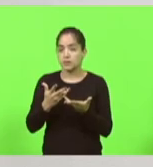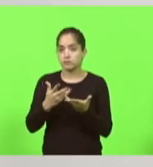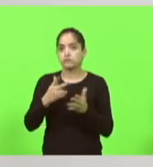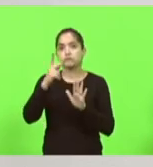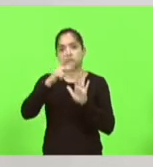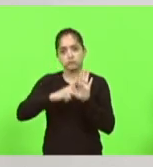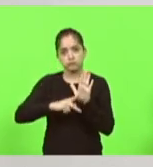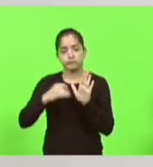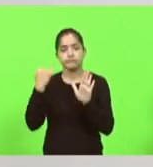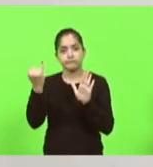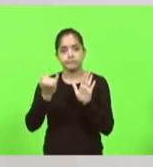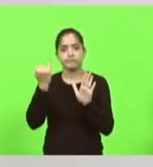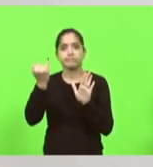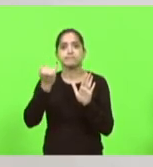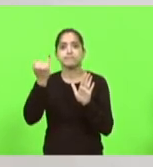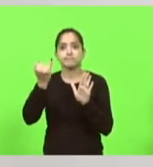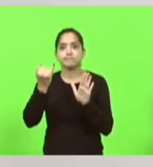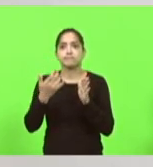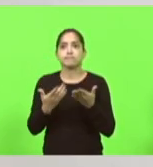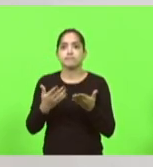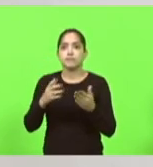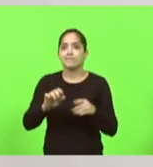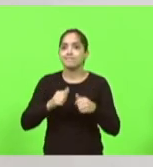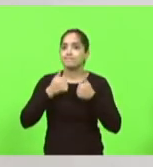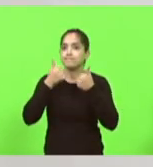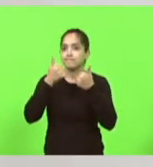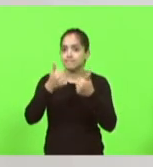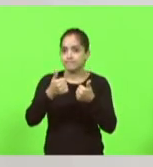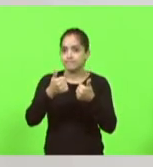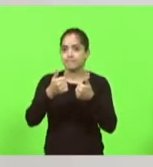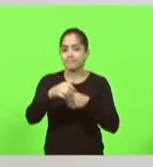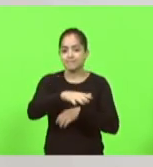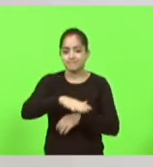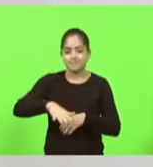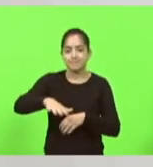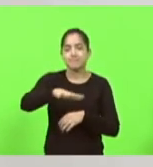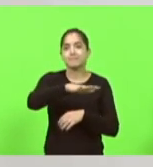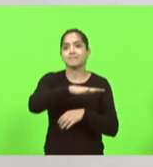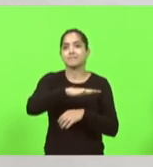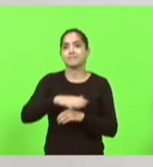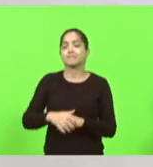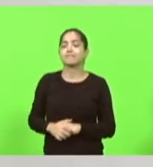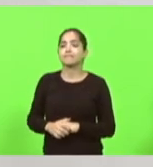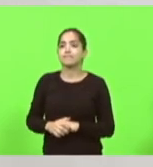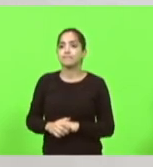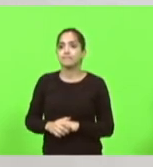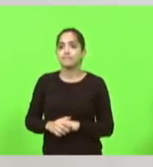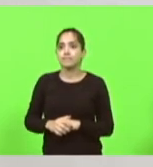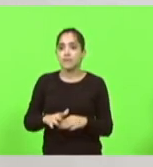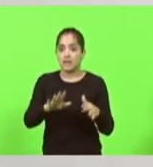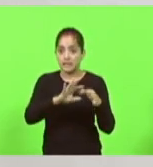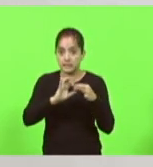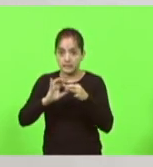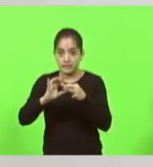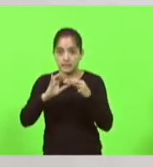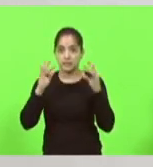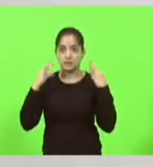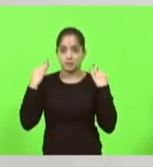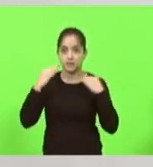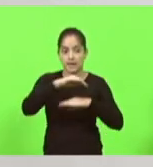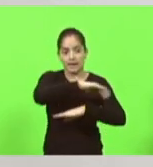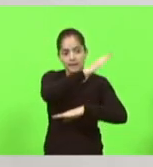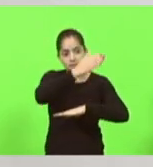importantes para desenvolver da melhor maneira possível a região da Murel, a ANREC, a MESC, integrar aquele turismo serrano com a